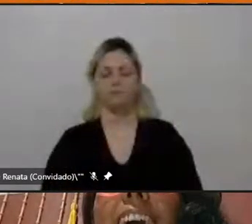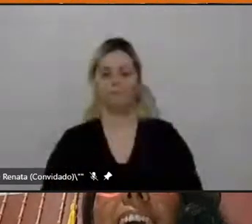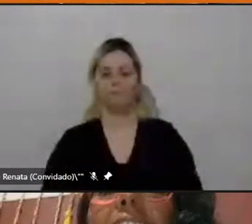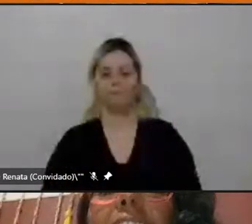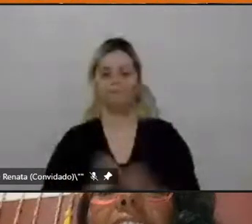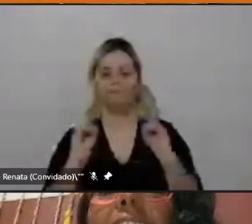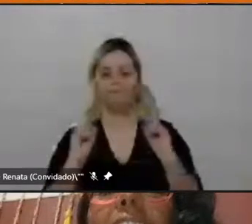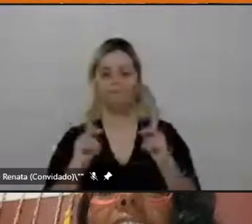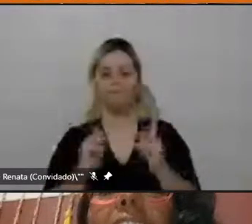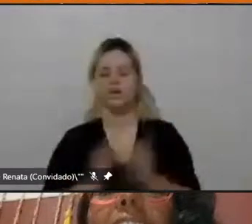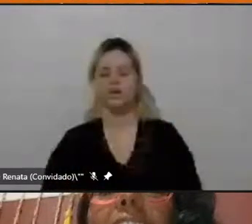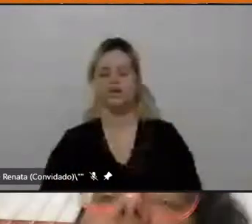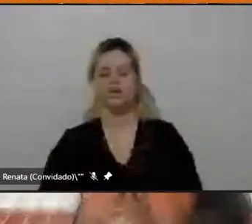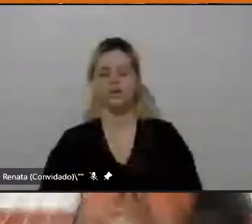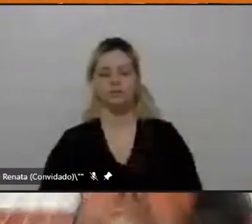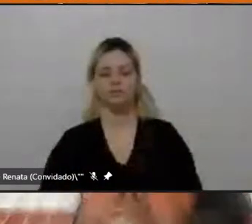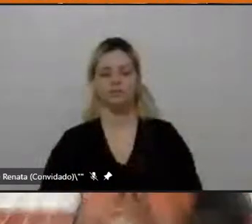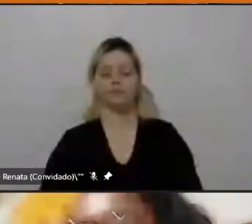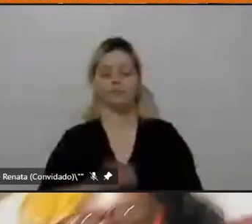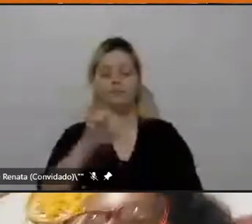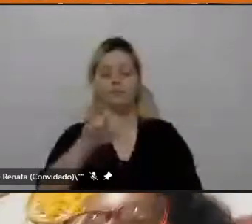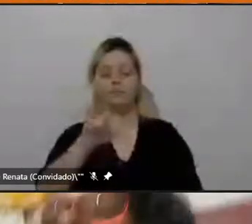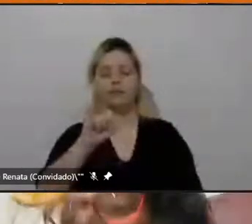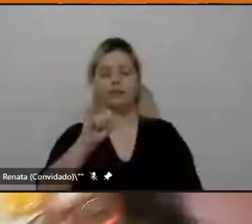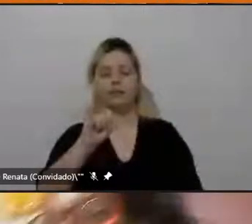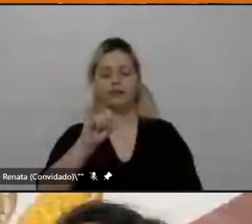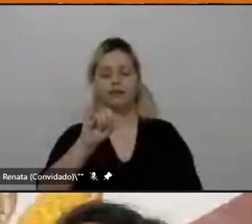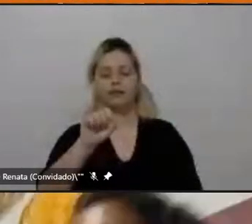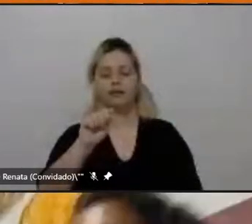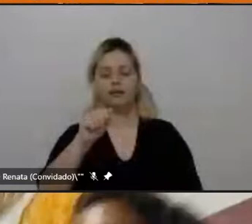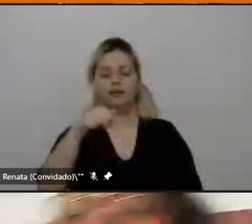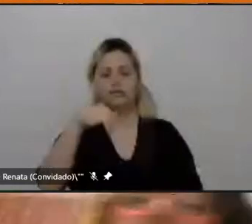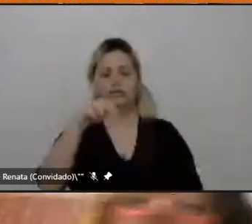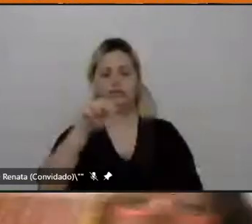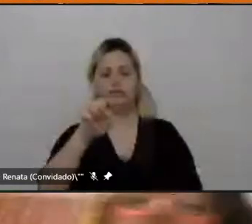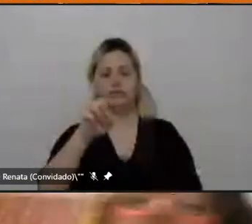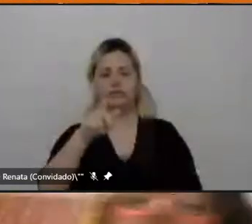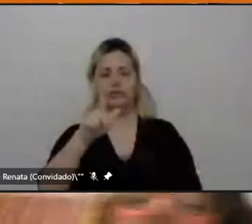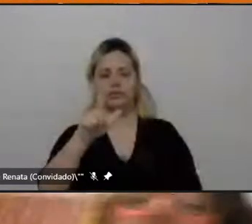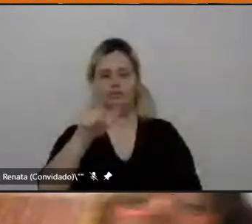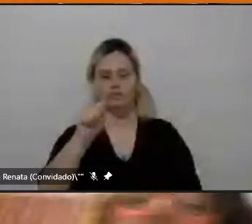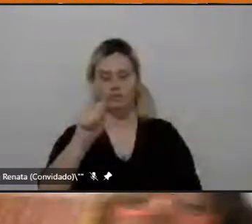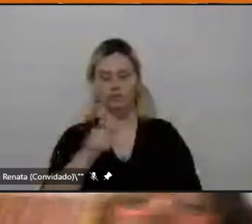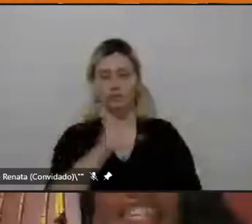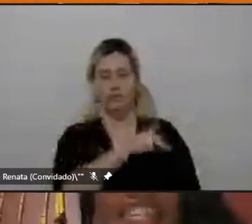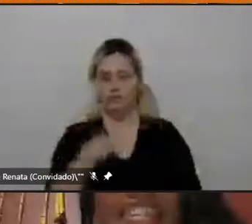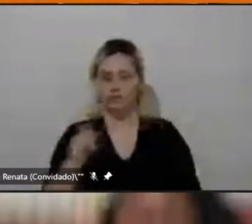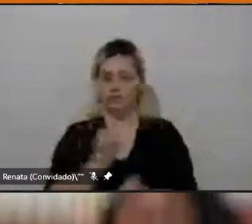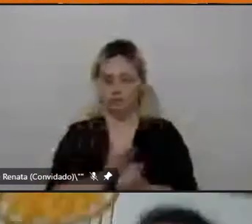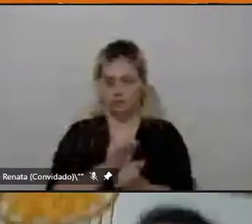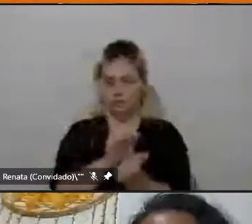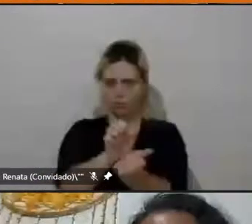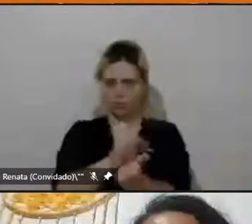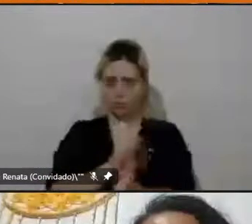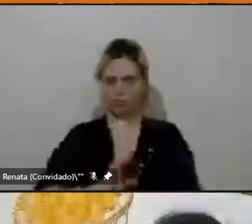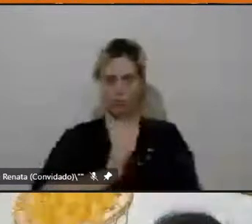Tem mais. A Elisângela, que é presidente lá do Quilombo Coração Valente, ela fez uma pergunta no chat.